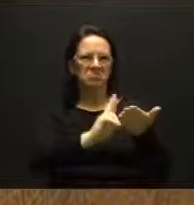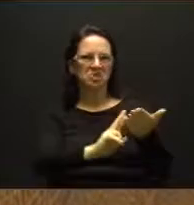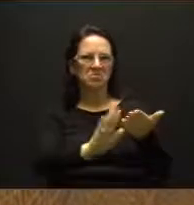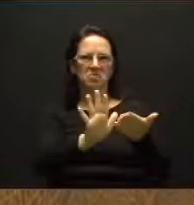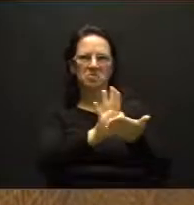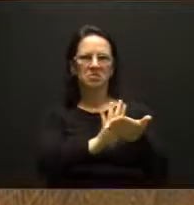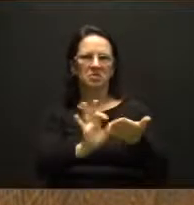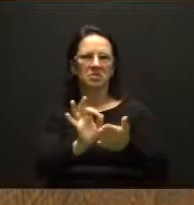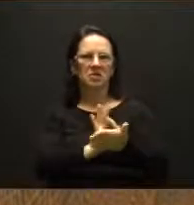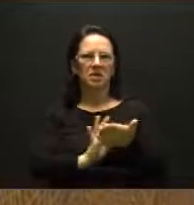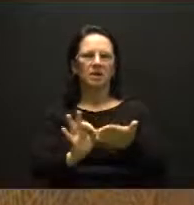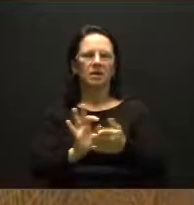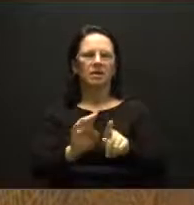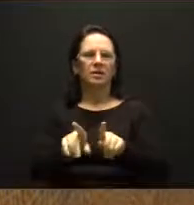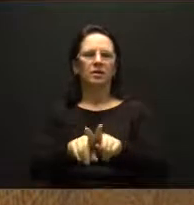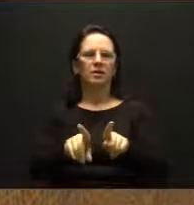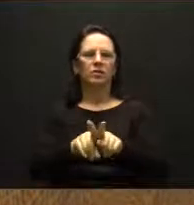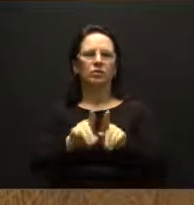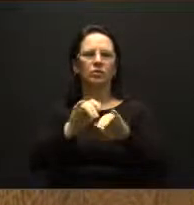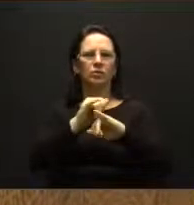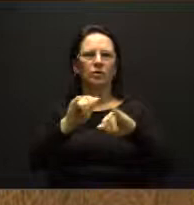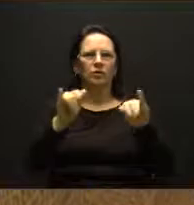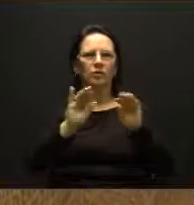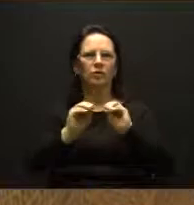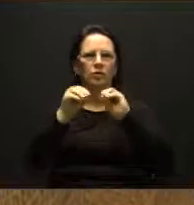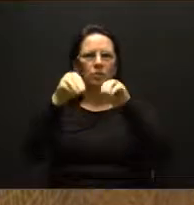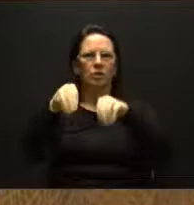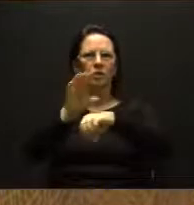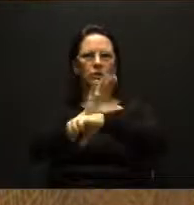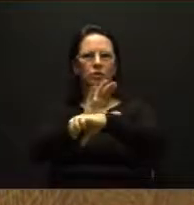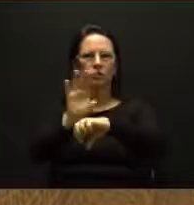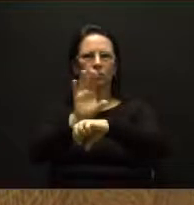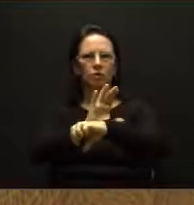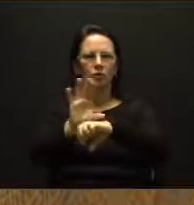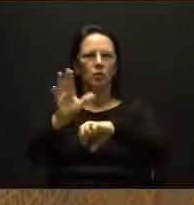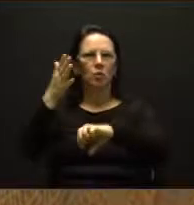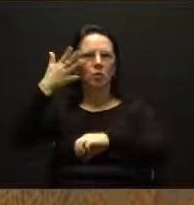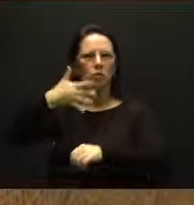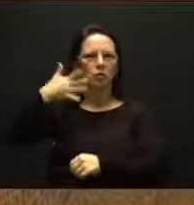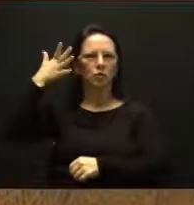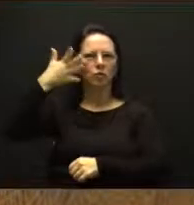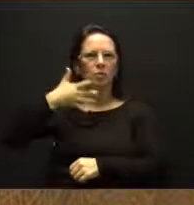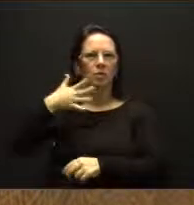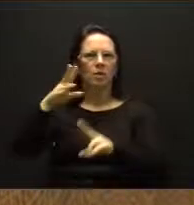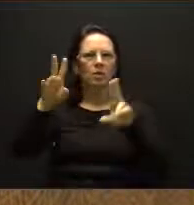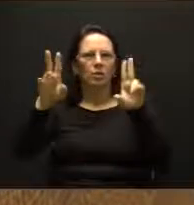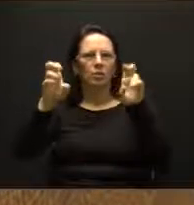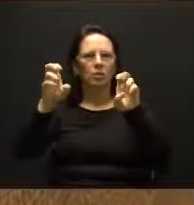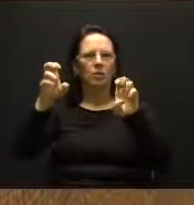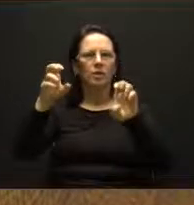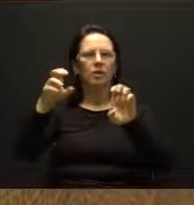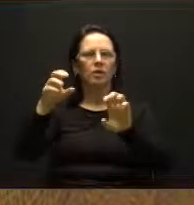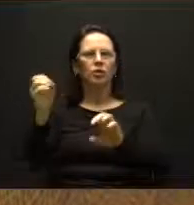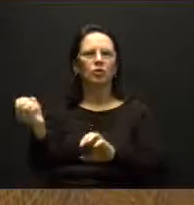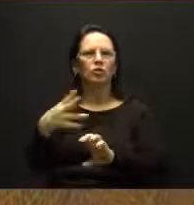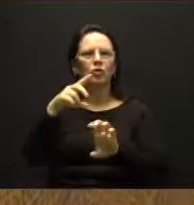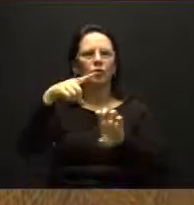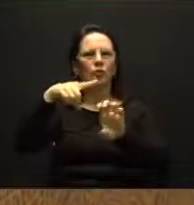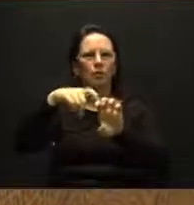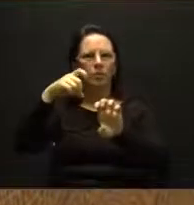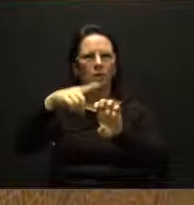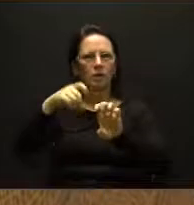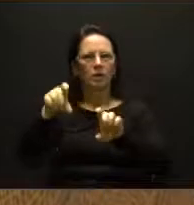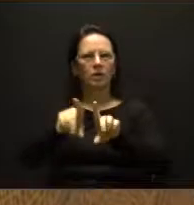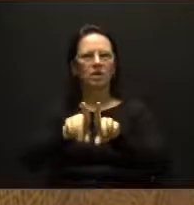solicitando informações quanto à implantação de cursos ou palestras acerca do termo empreendedorismo foi 76